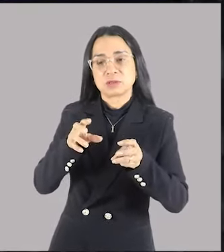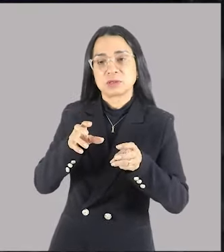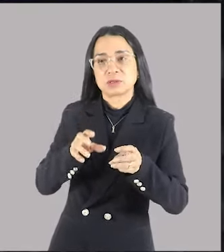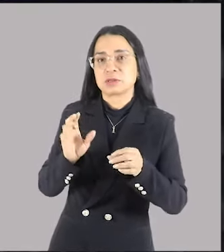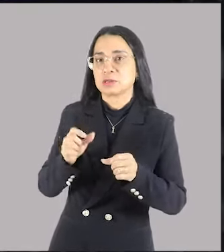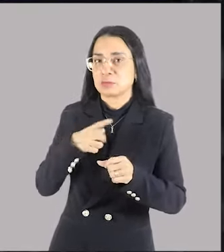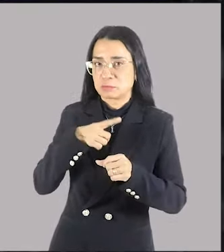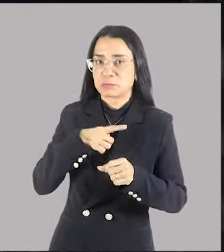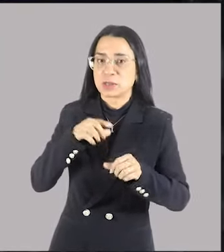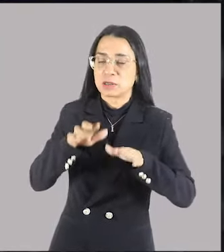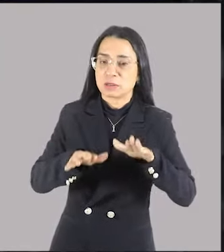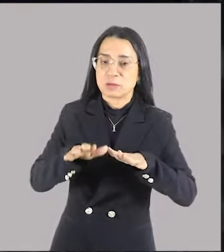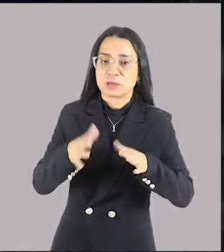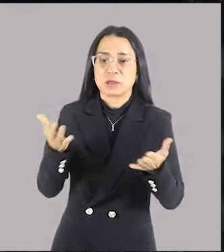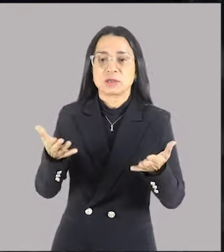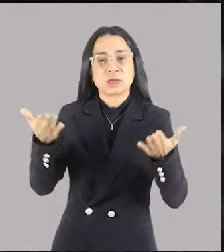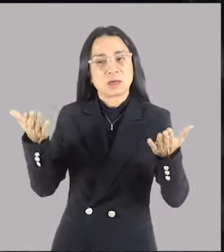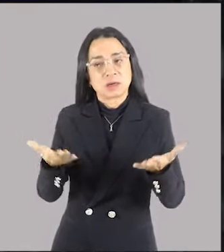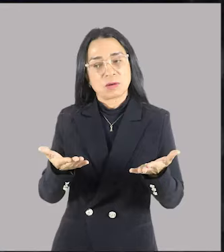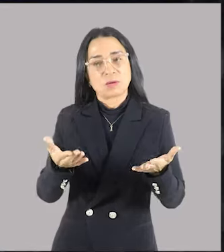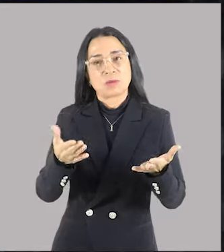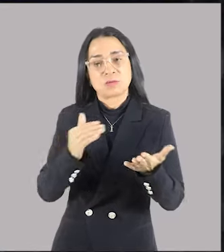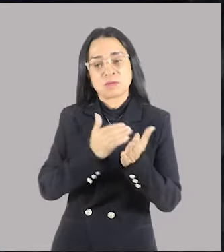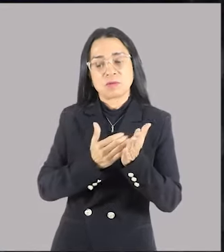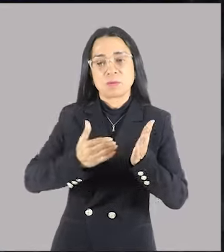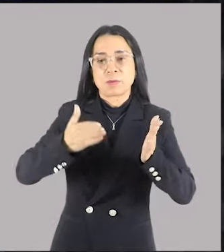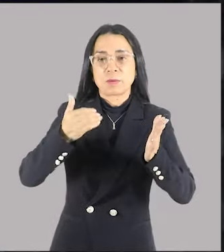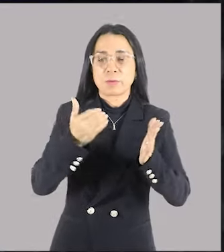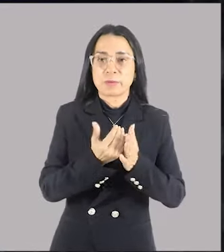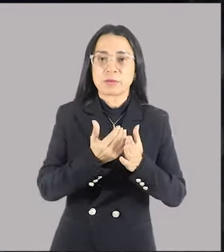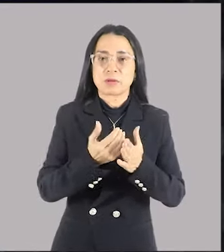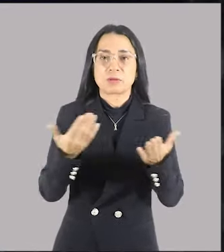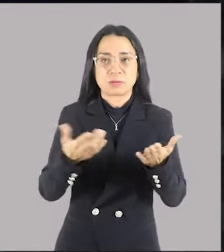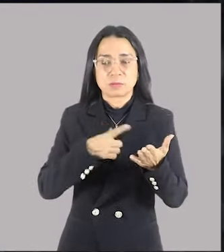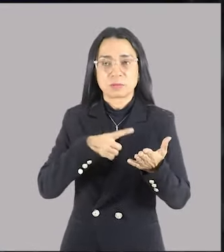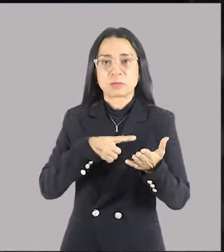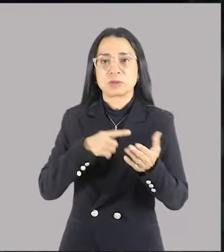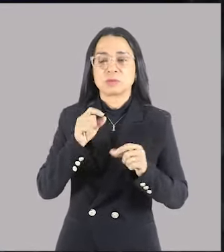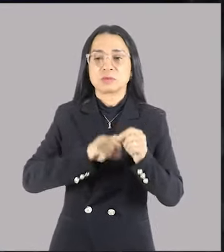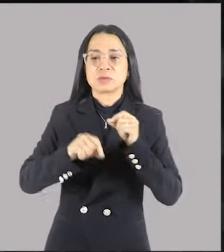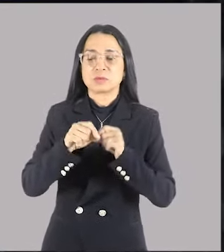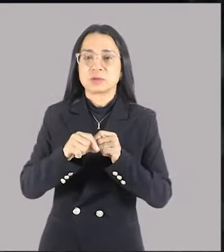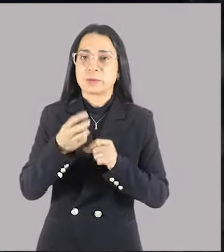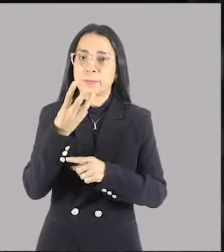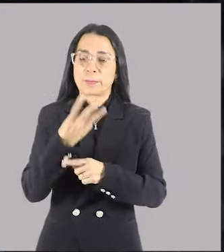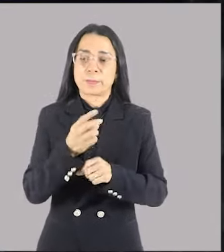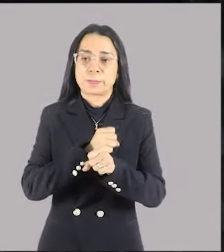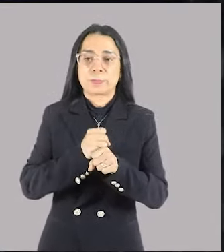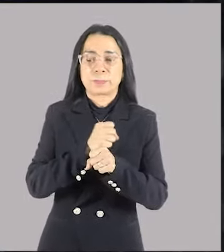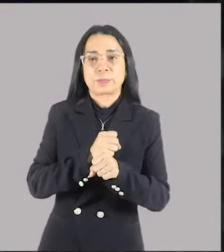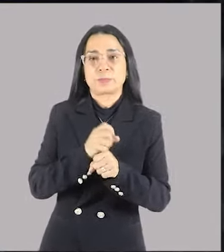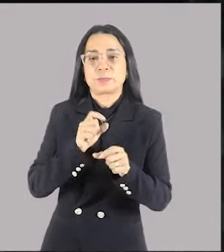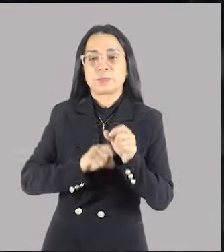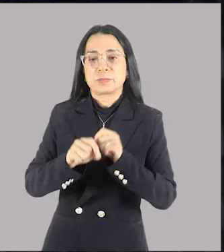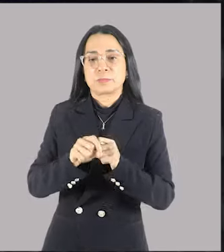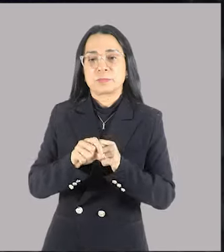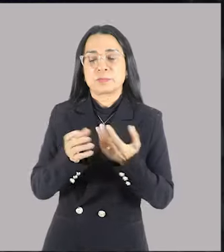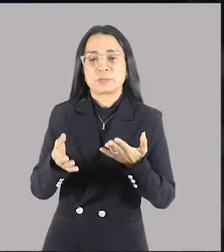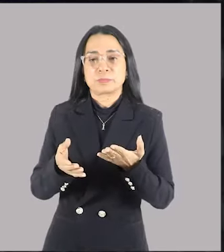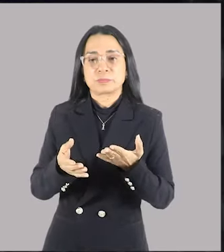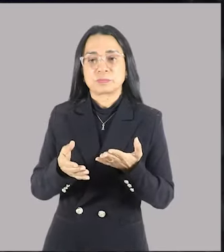foi aumentado agora nós temos um prazo de 3 anos 3 anos portanto de estágio probatório que é esse estágio